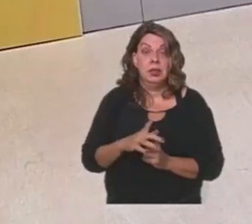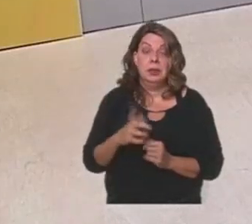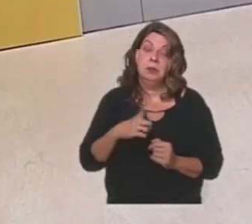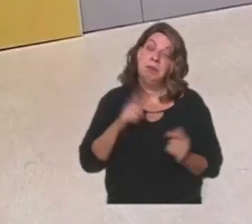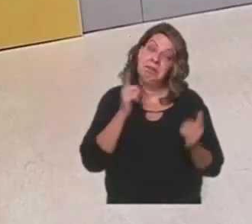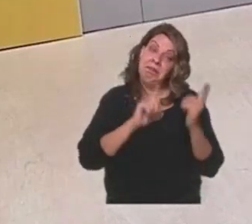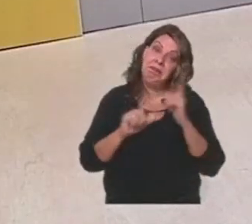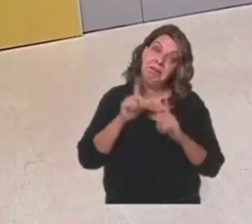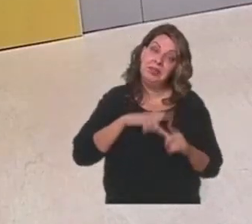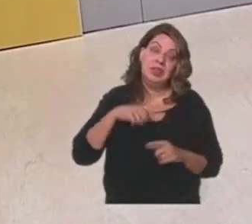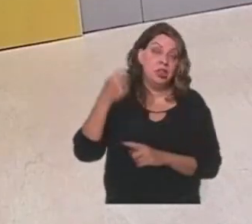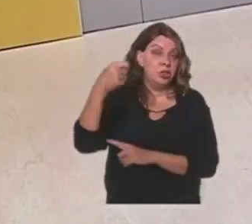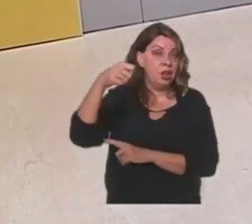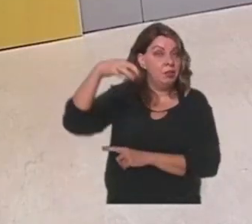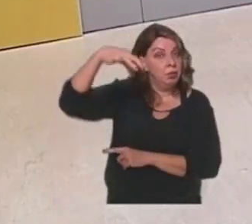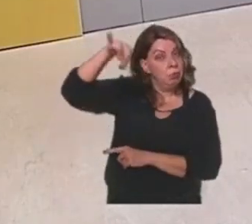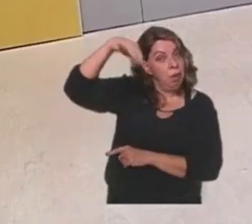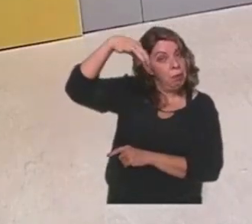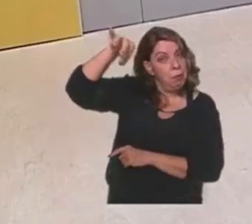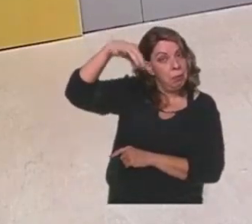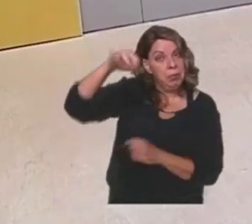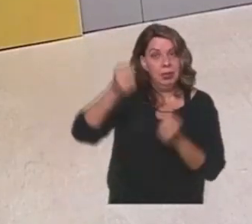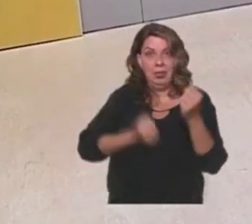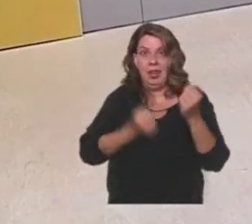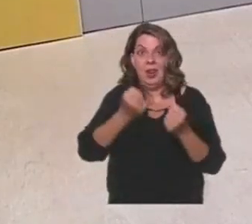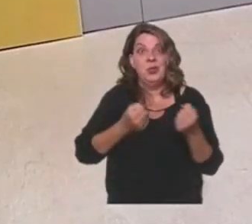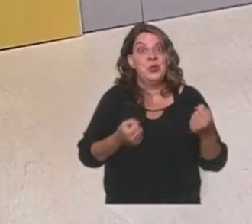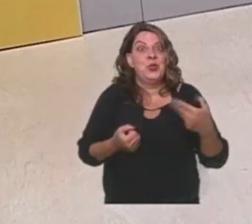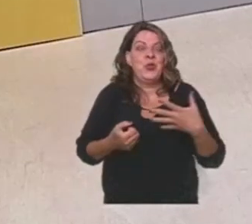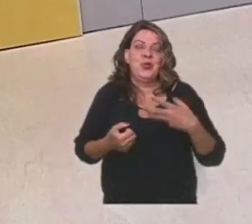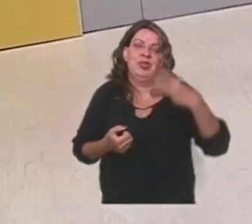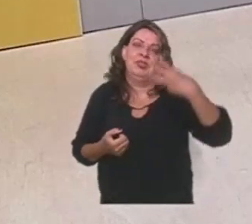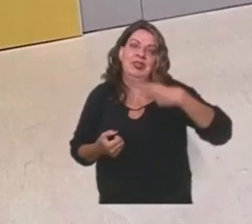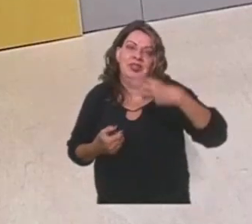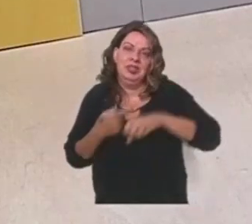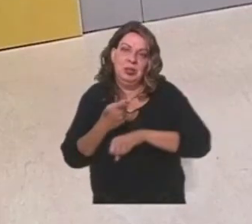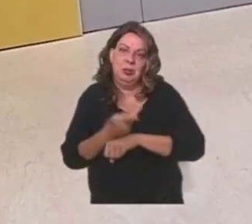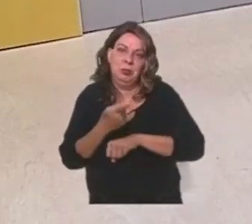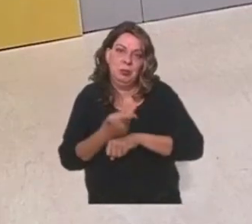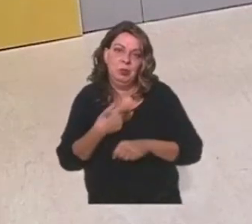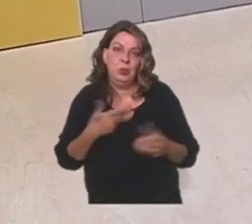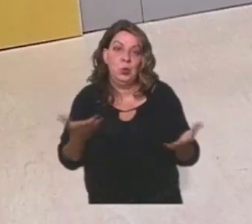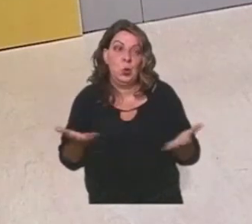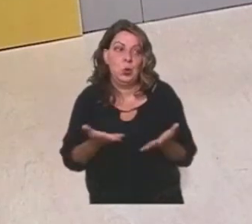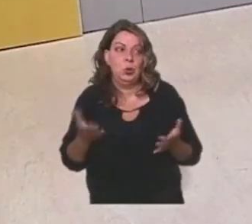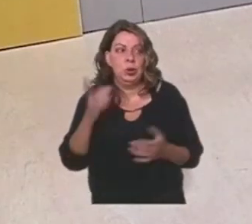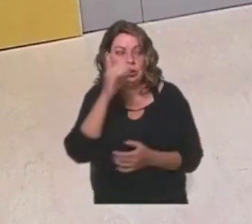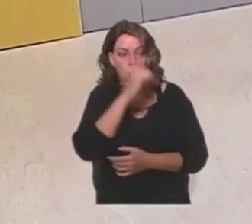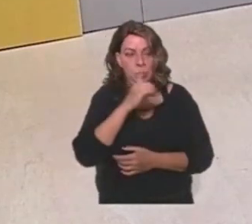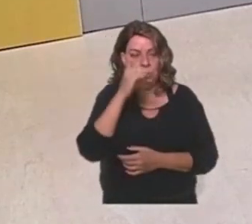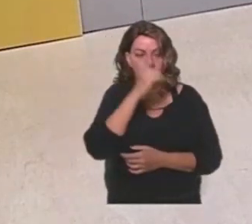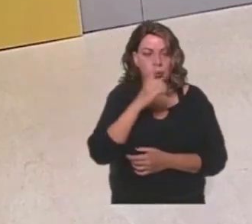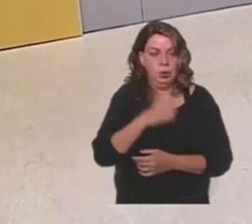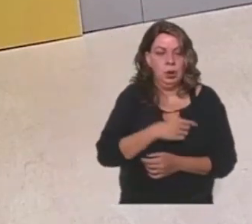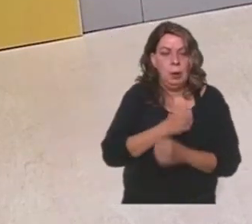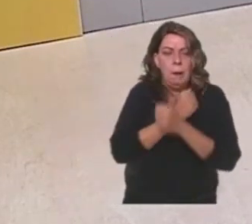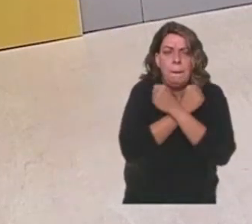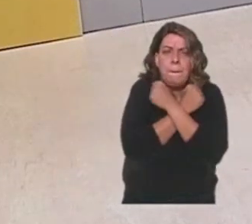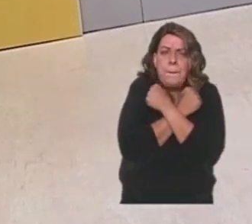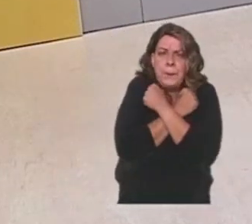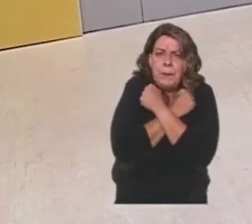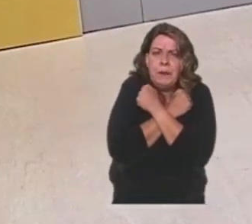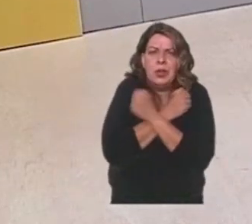novo, balançando as chaves do seu Mobis, que é o nosso terceiro prêmio deste domingão. Deixa eu mandar um abraço aqui